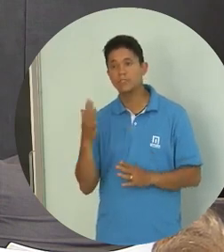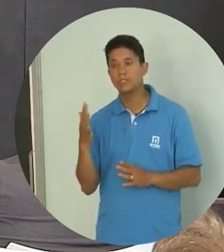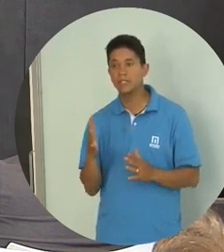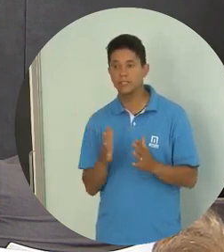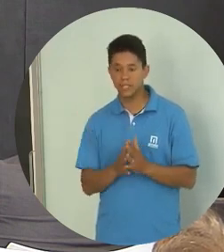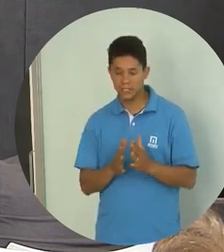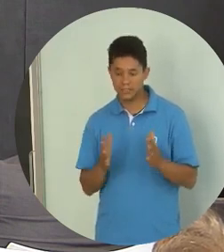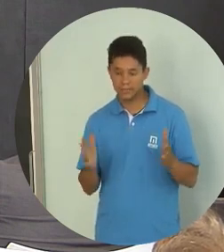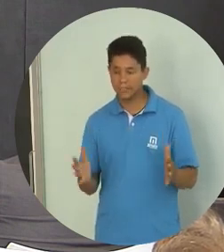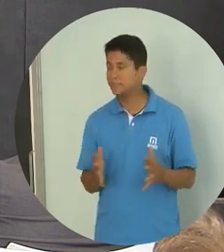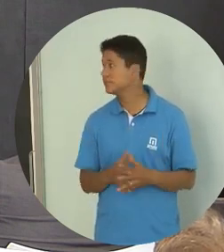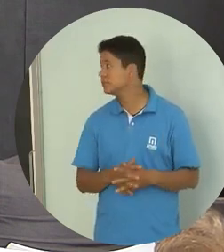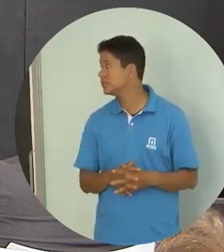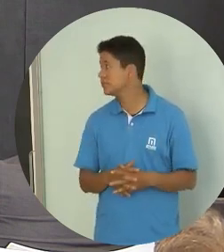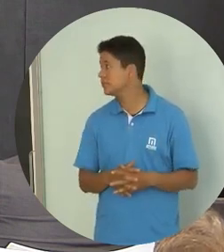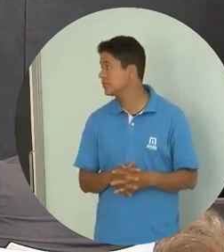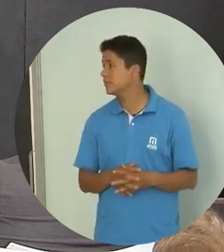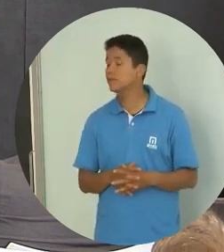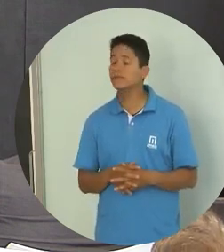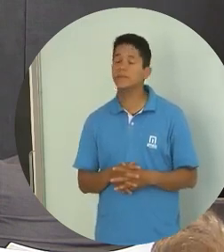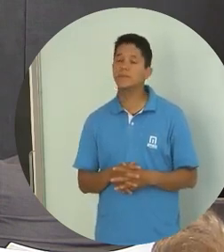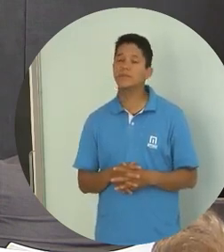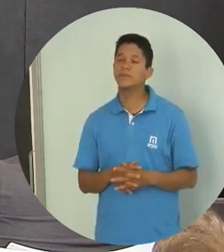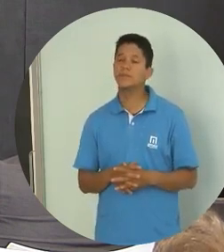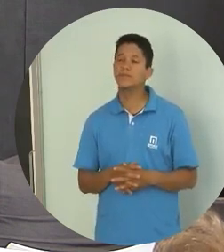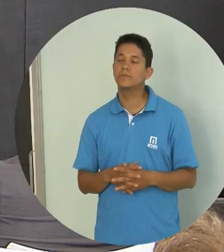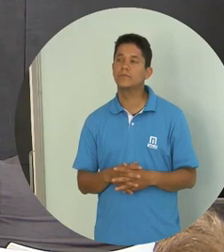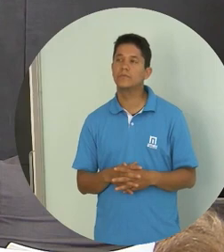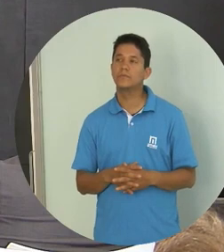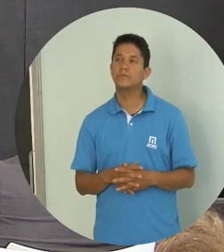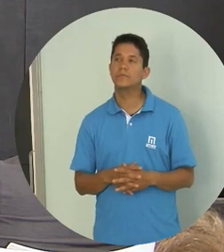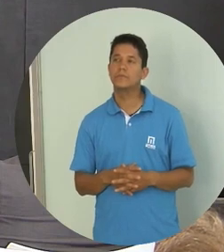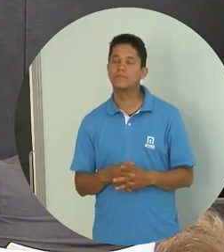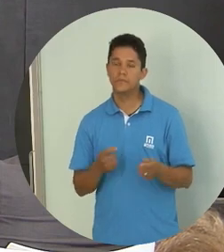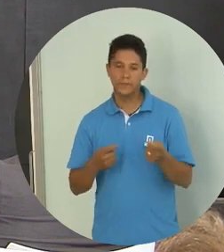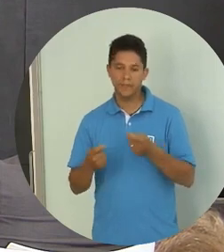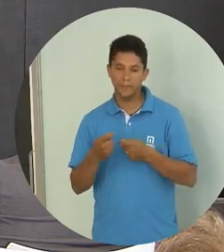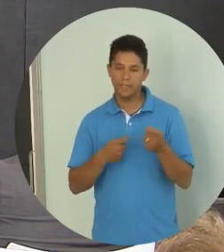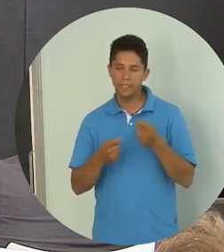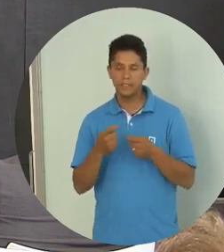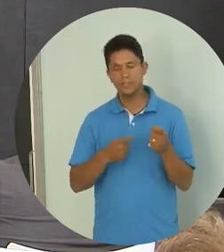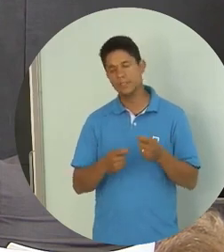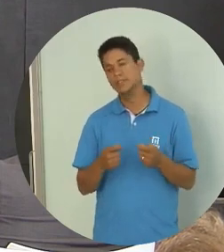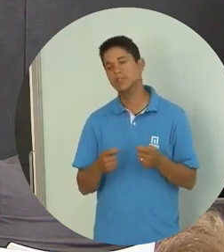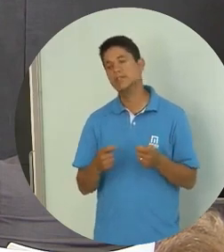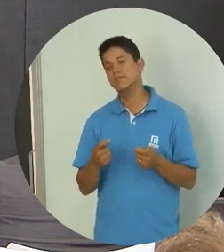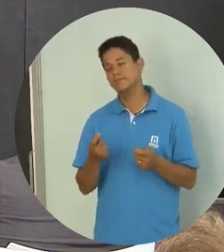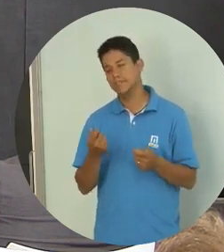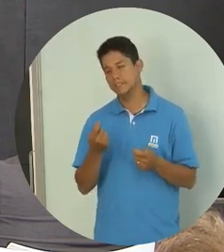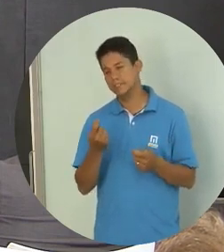expande se viabiliza financeiramente, e em situações igual não há